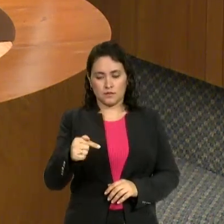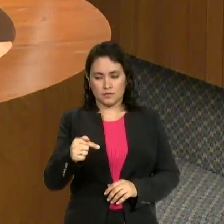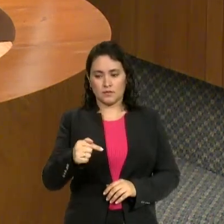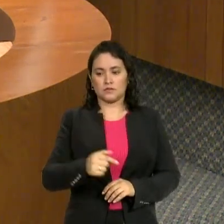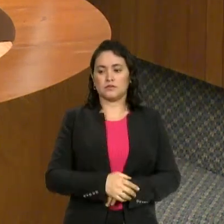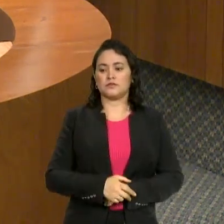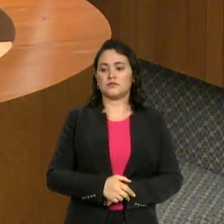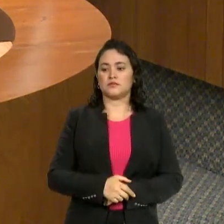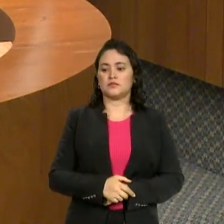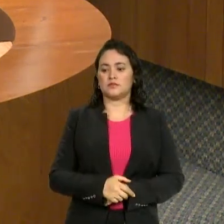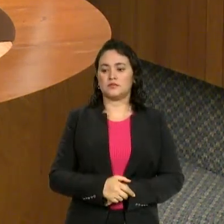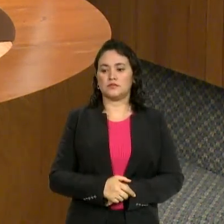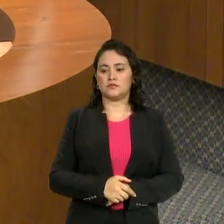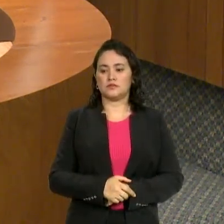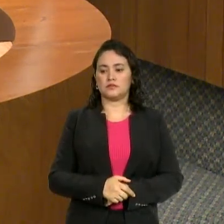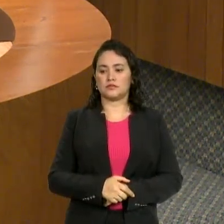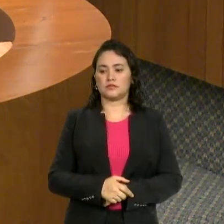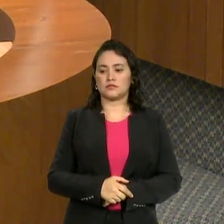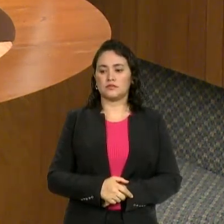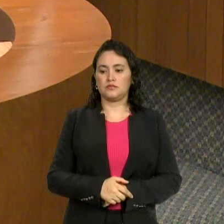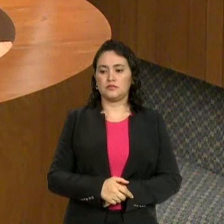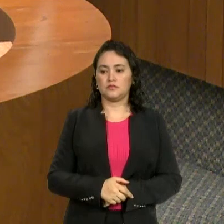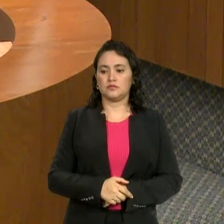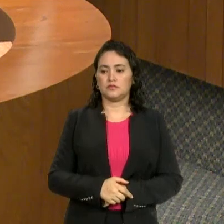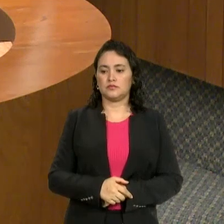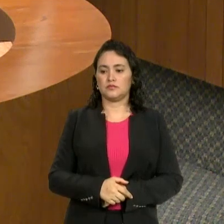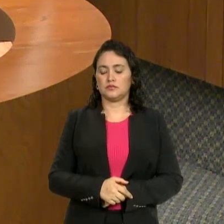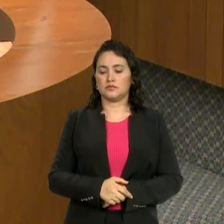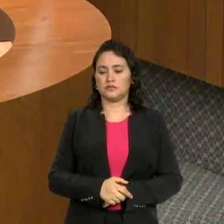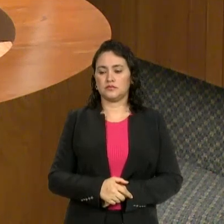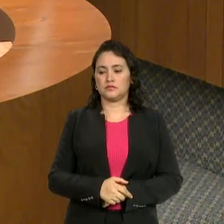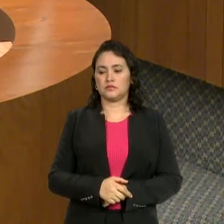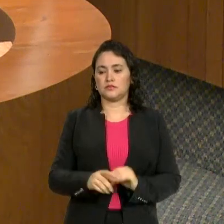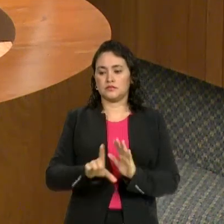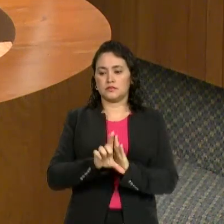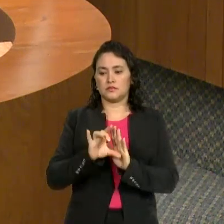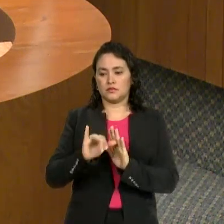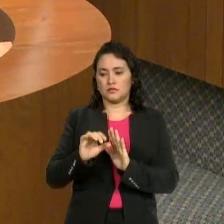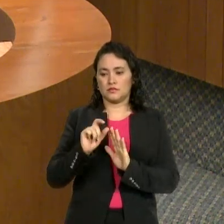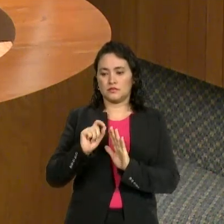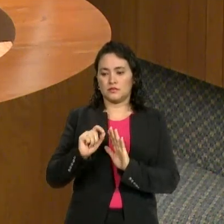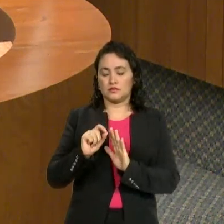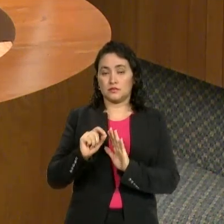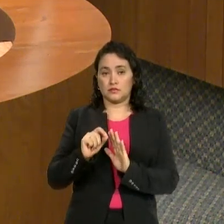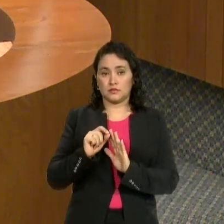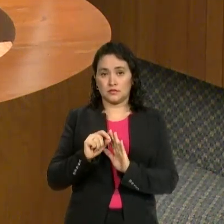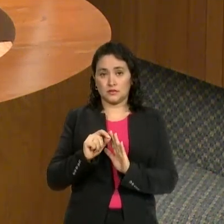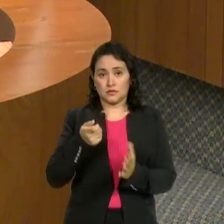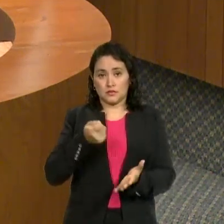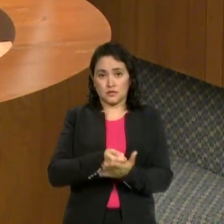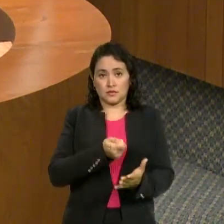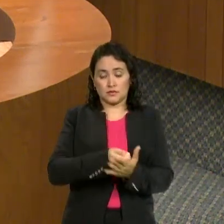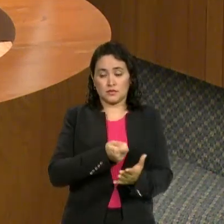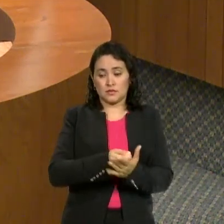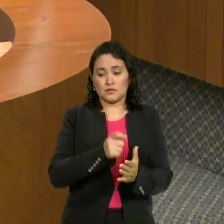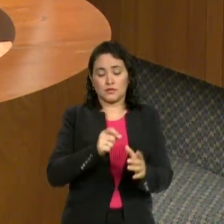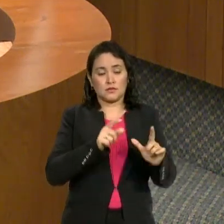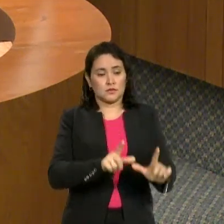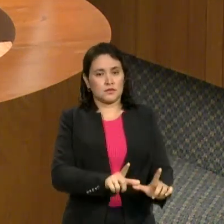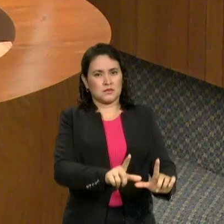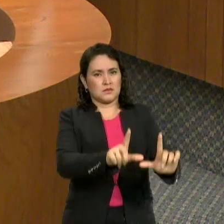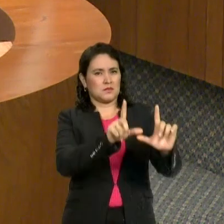originária do projeto de lei de autoria do deputado Adelmo Soares e sancionada pelo Governador Carlos Brandão que estabelece a